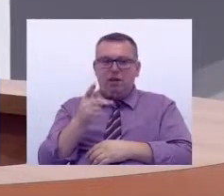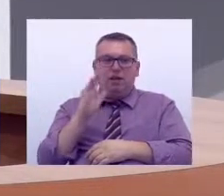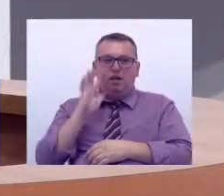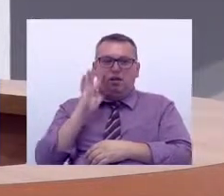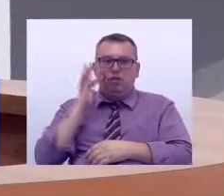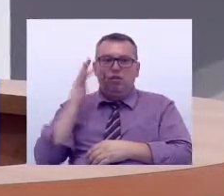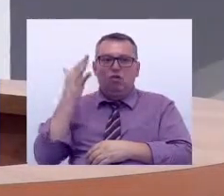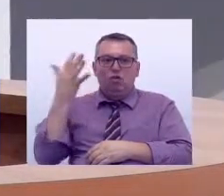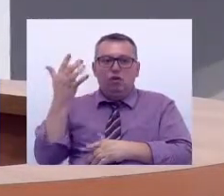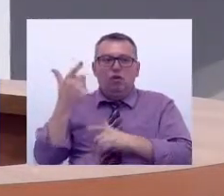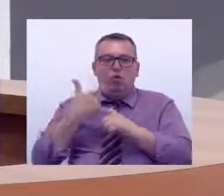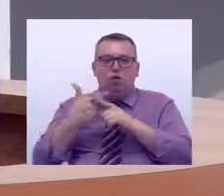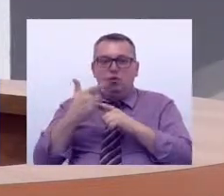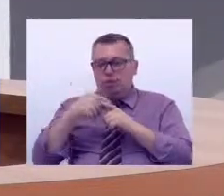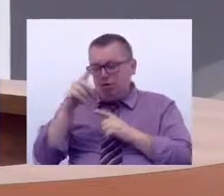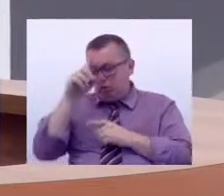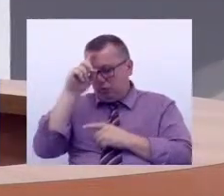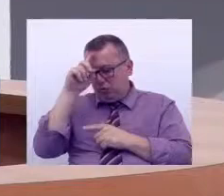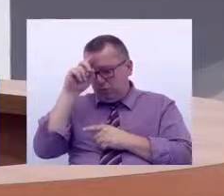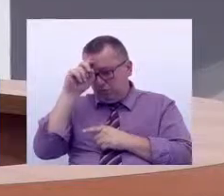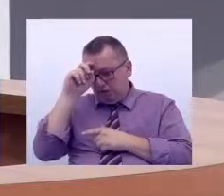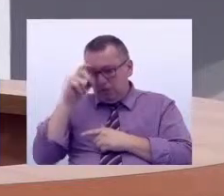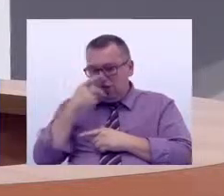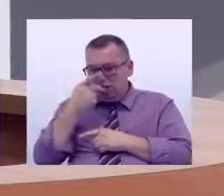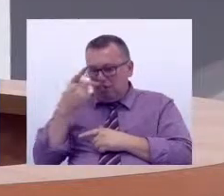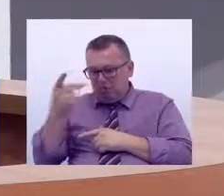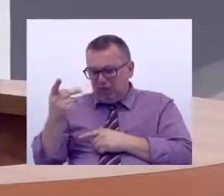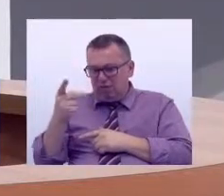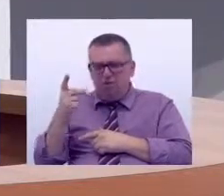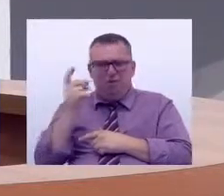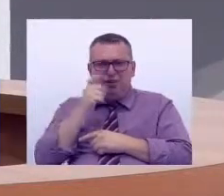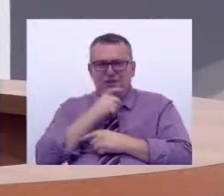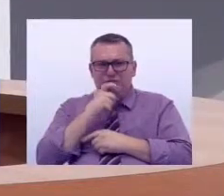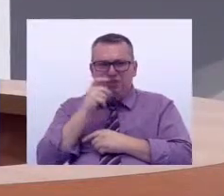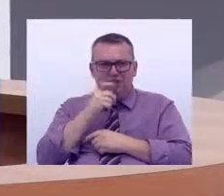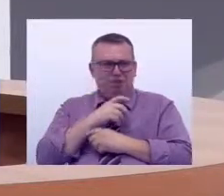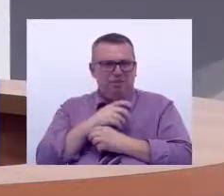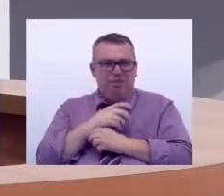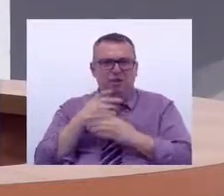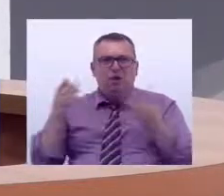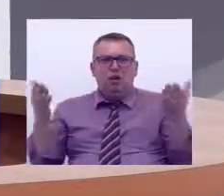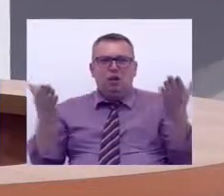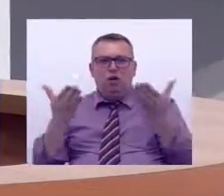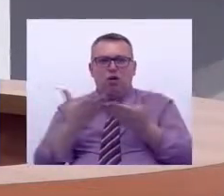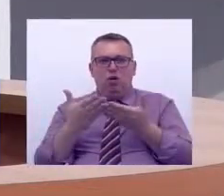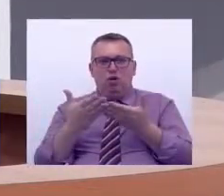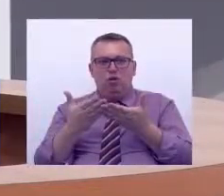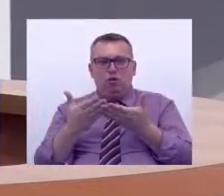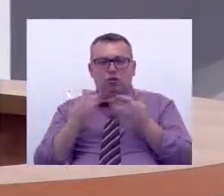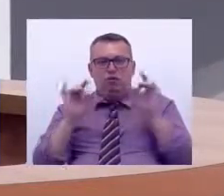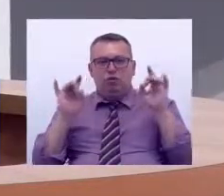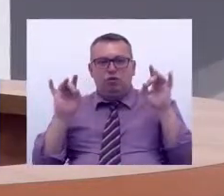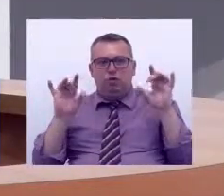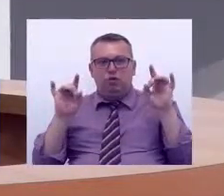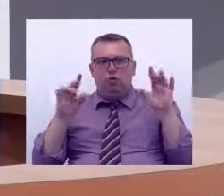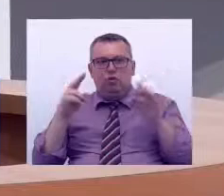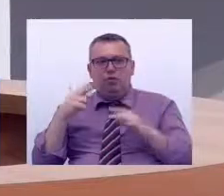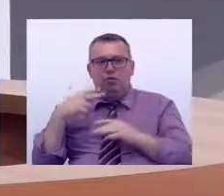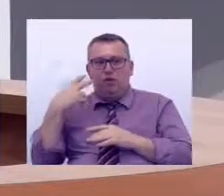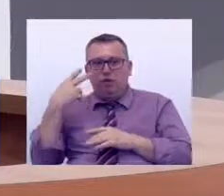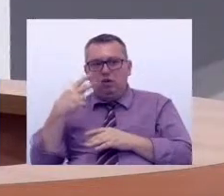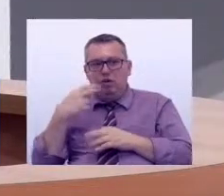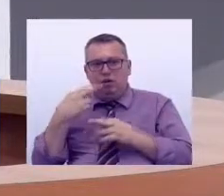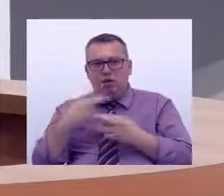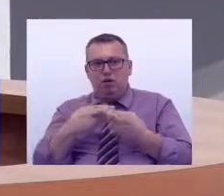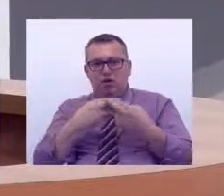resolver o problema do hospital e nós vamos cobrar quem de direito. Mentira! Hoje, nobre vereador, vamos ser